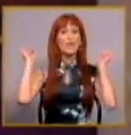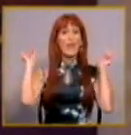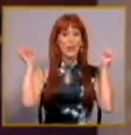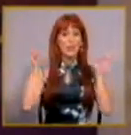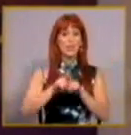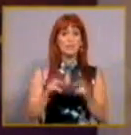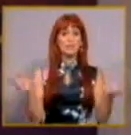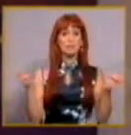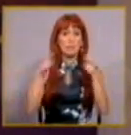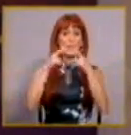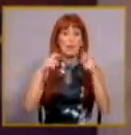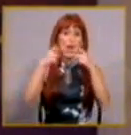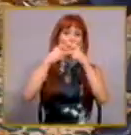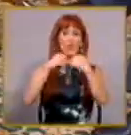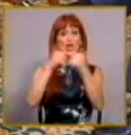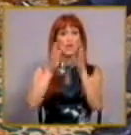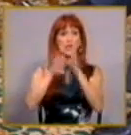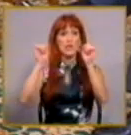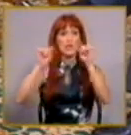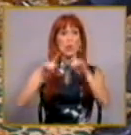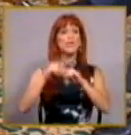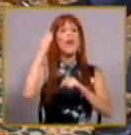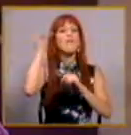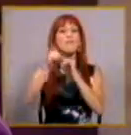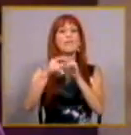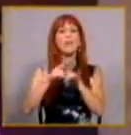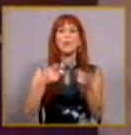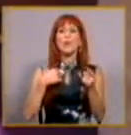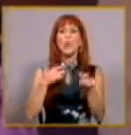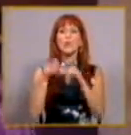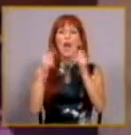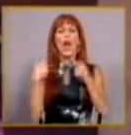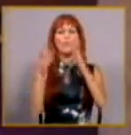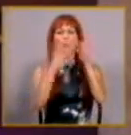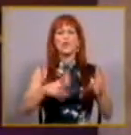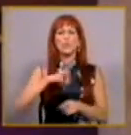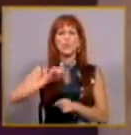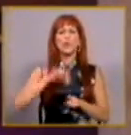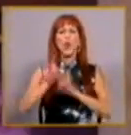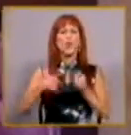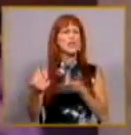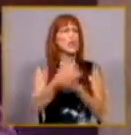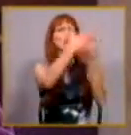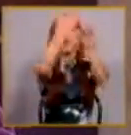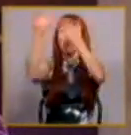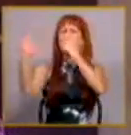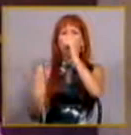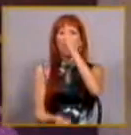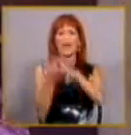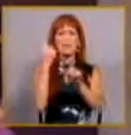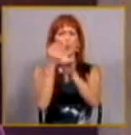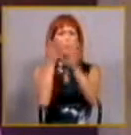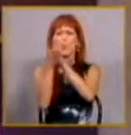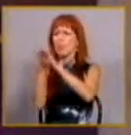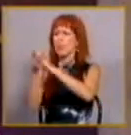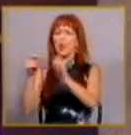as pontes e todos aqueles que estejam de acordo com este pressuposto. A aposta na produção nacional, naquilo que são os nossos recursos, em criar postos de trabalho,